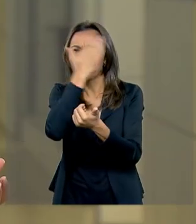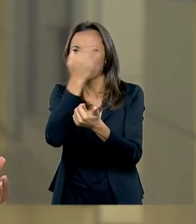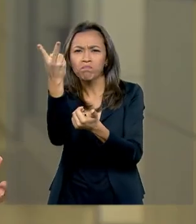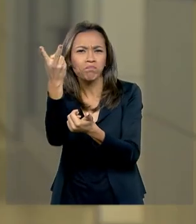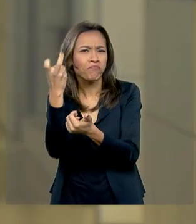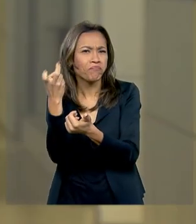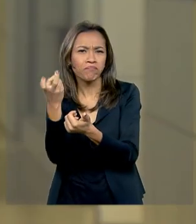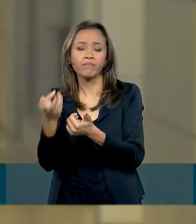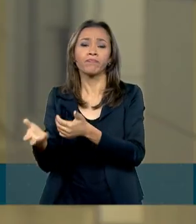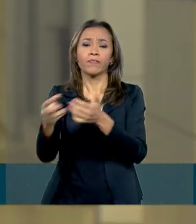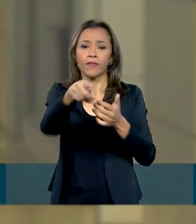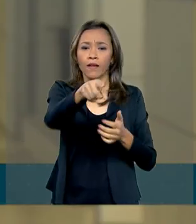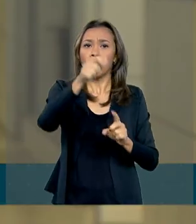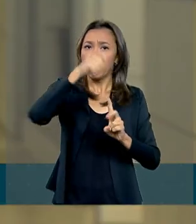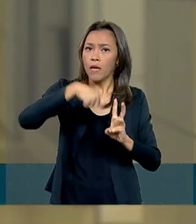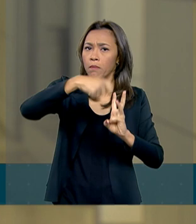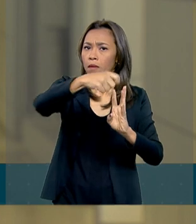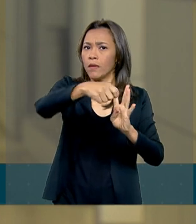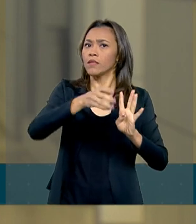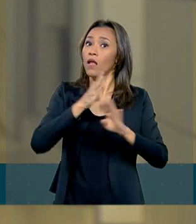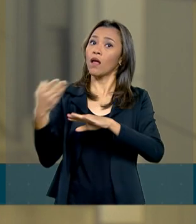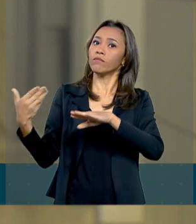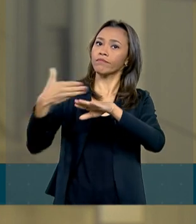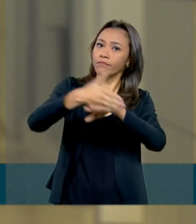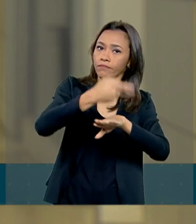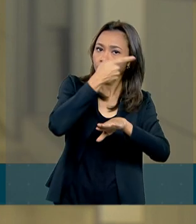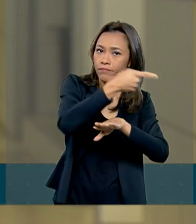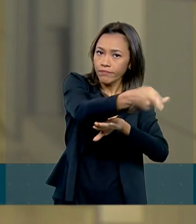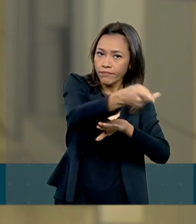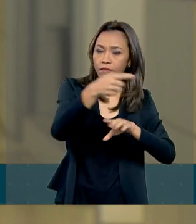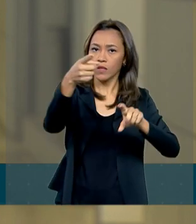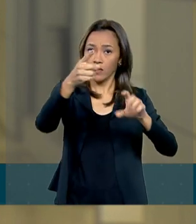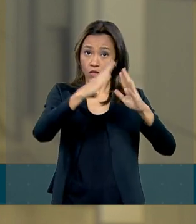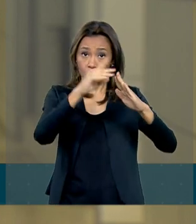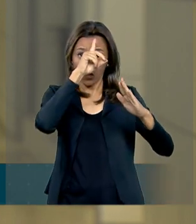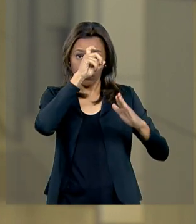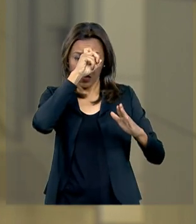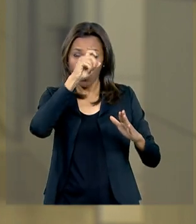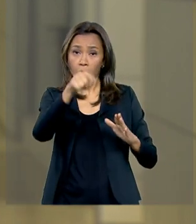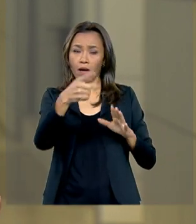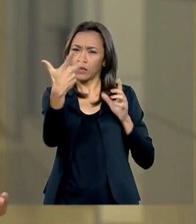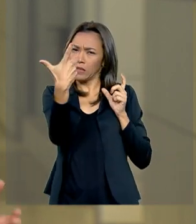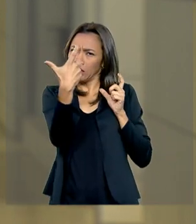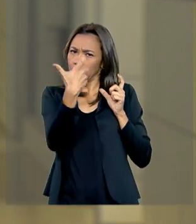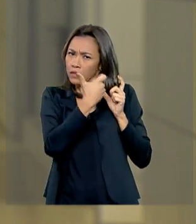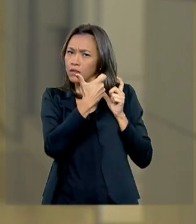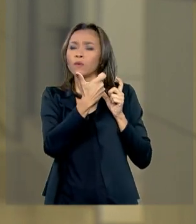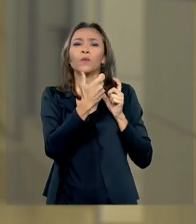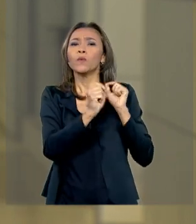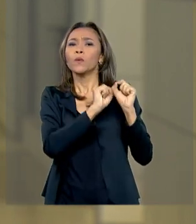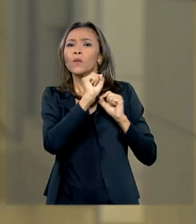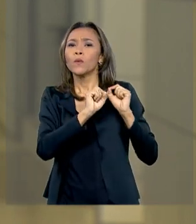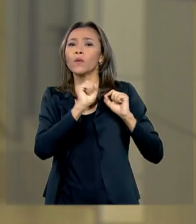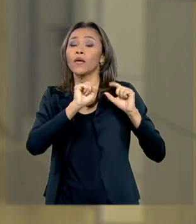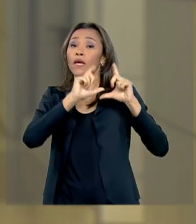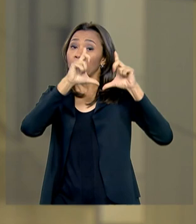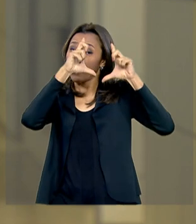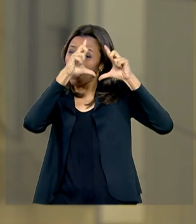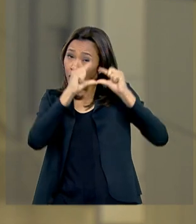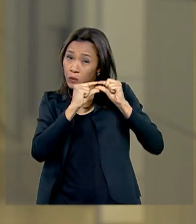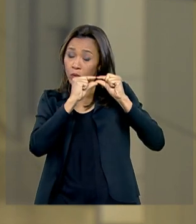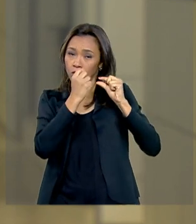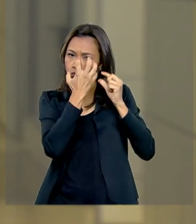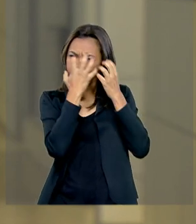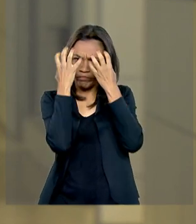os meses, Dona Helena vai ao hospital para receber uma injeção do remédio Aflibercept. O medicamento ajuda a reduzir o inchaço dos olhos,